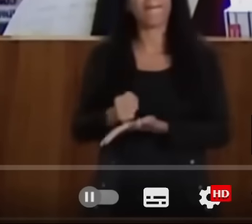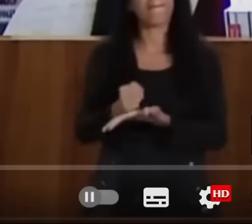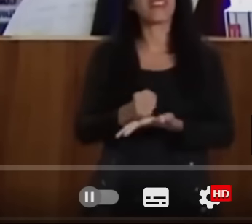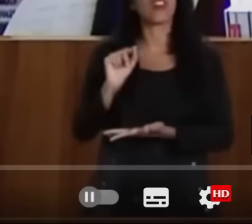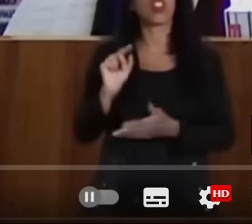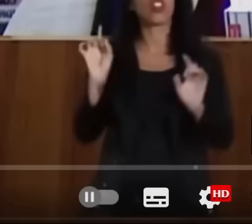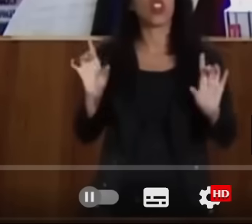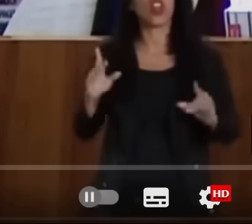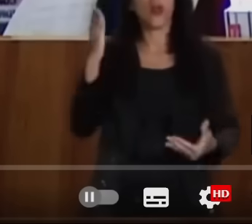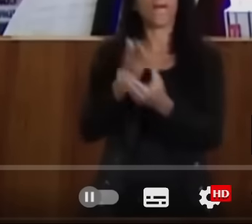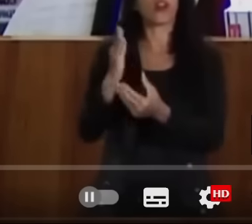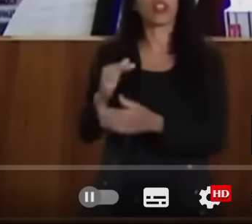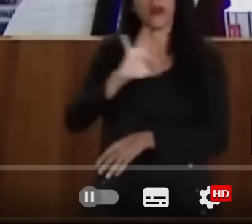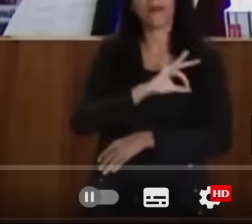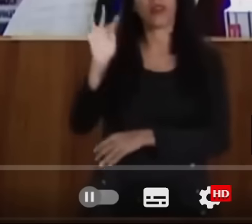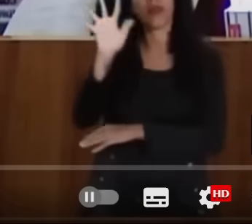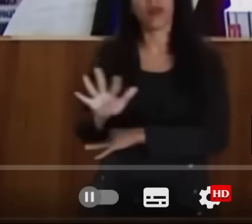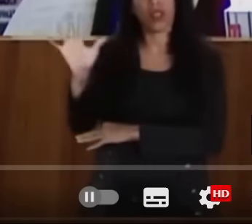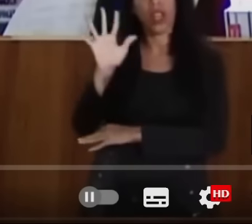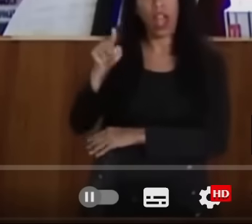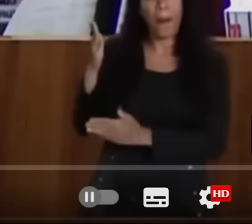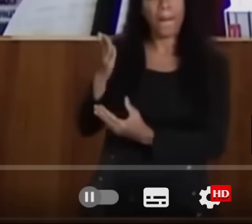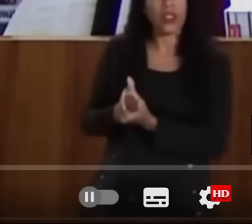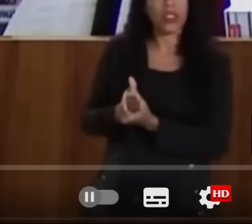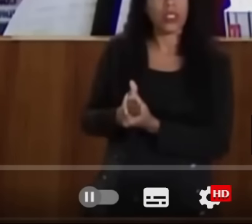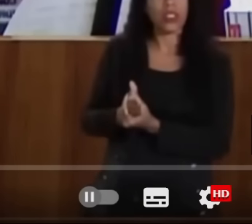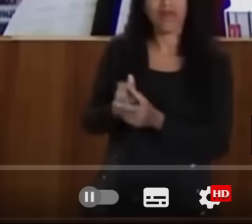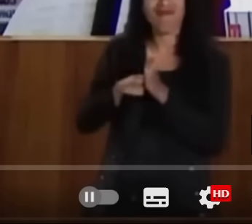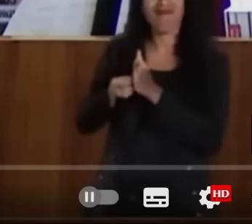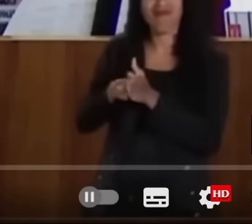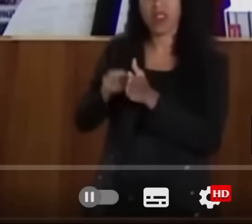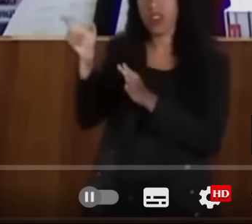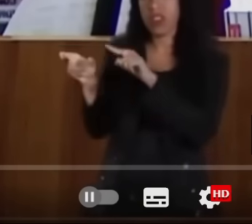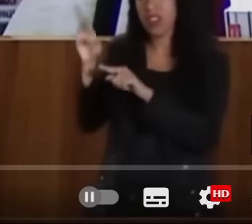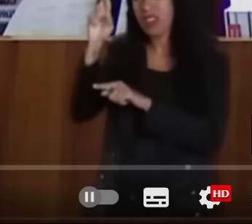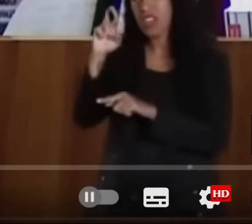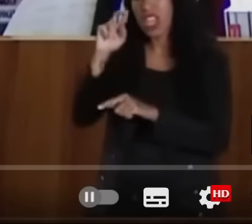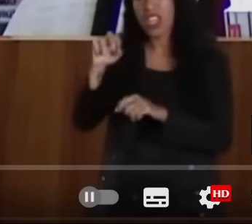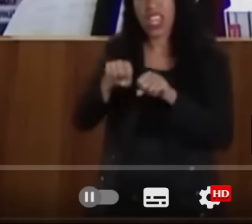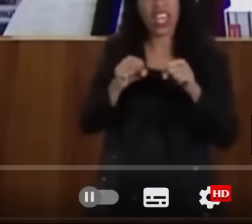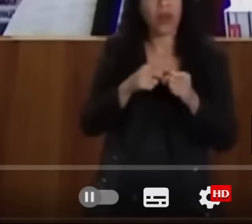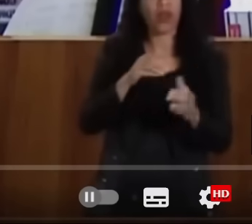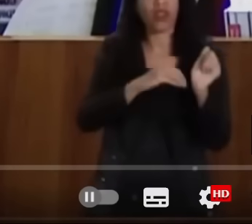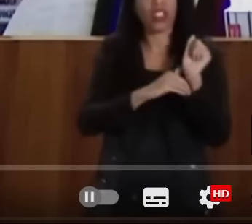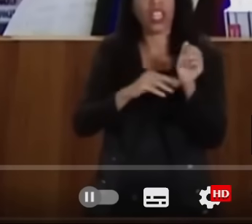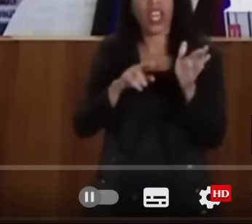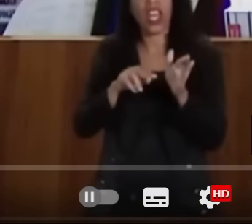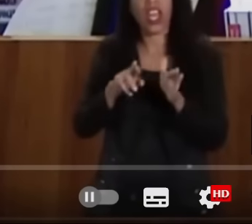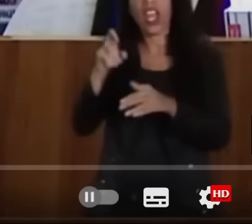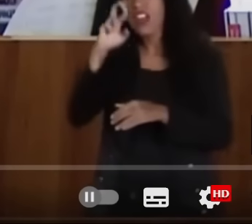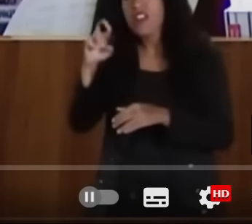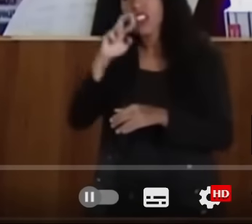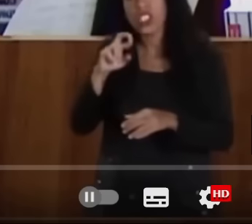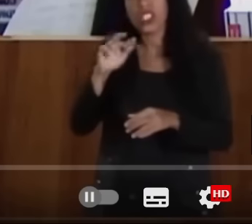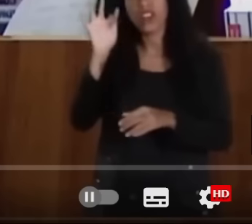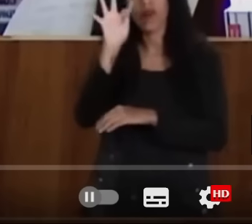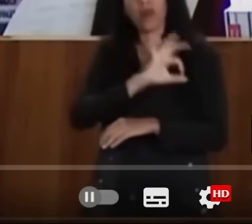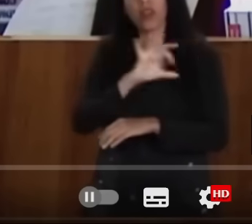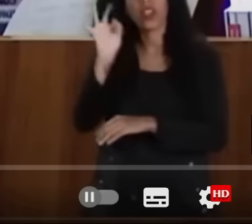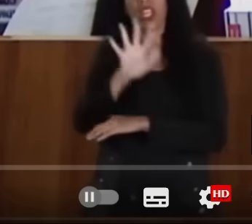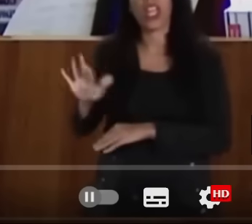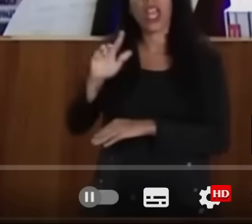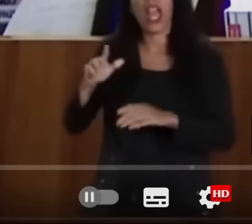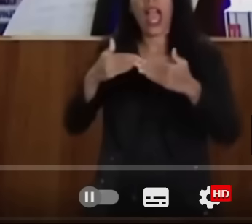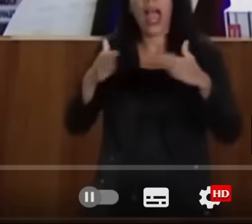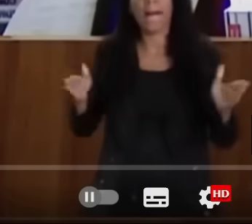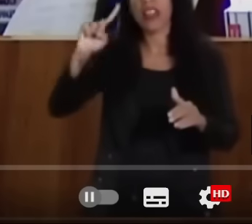basear exclusivamente em um inquérito da Polícia Federal, inclusive inquérito. E o investigado, então, presidente, quebrou o sigilo e a investigação na Polícia Federal. O inquérito na Polícia Federal, que foi